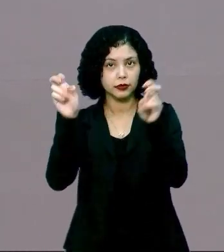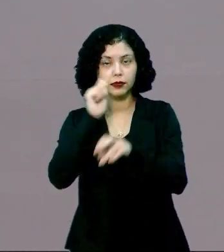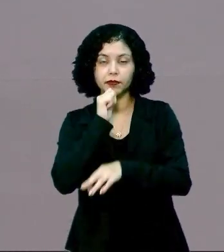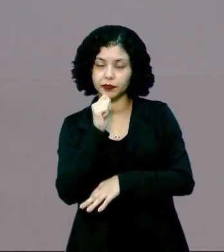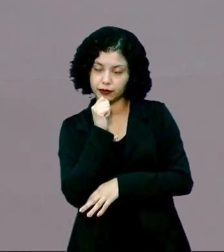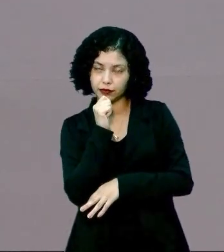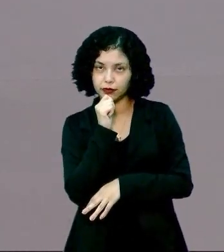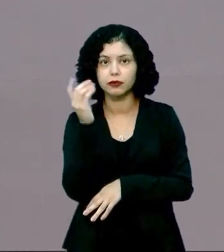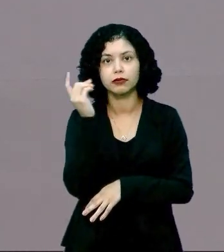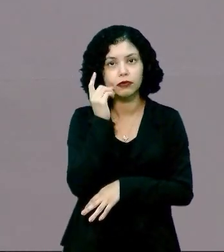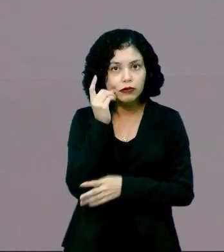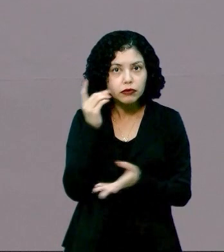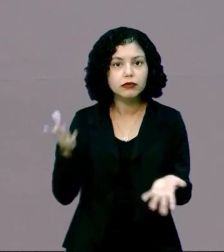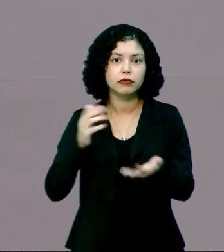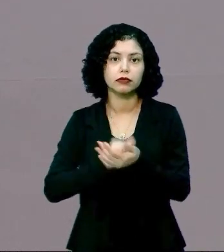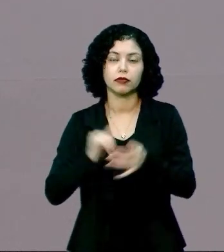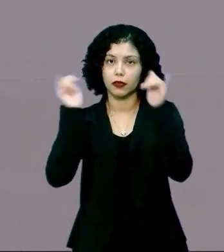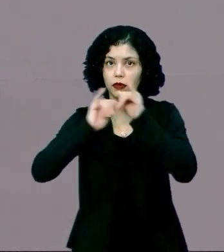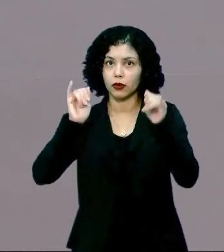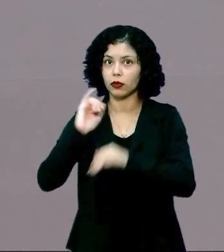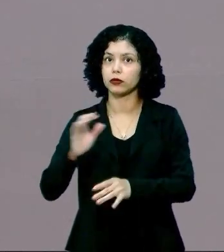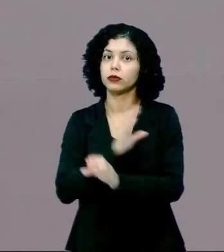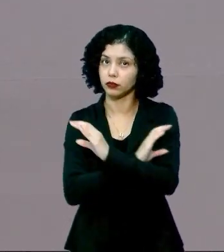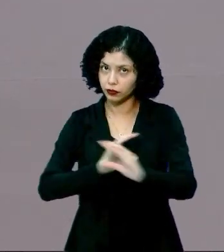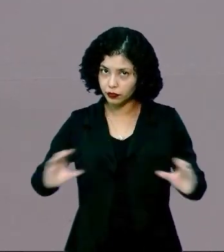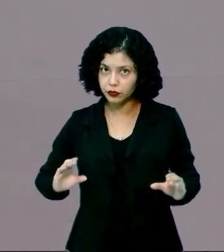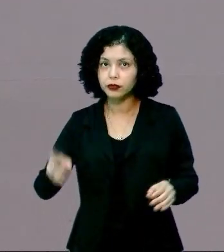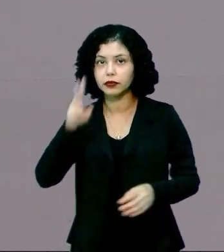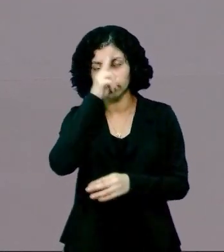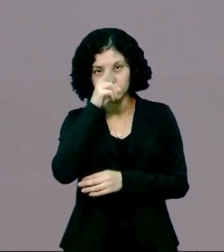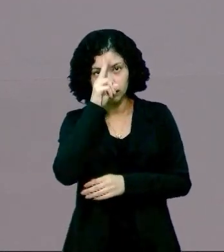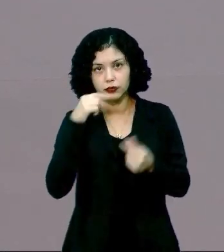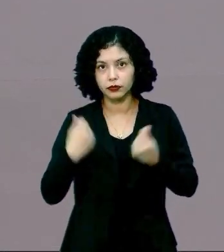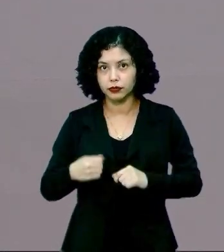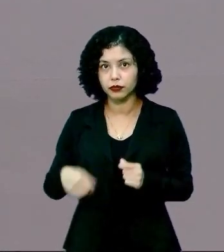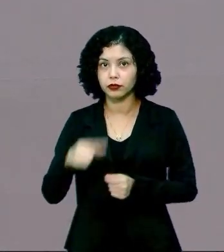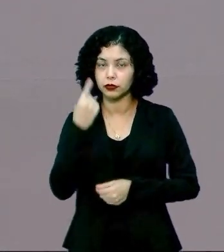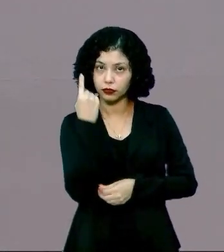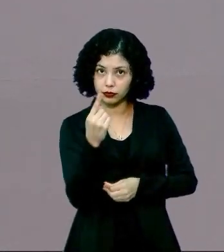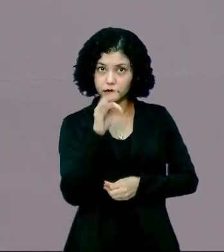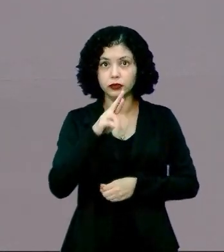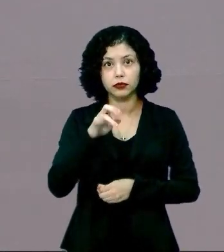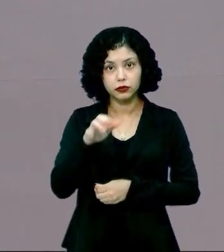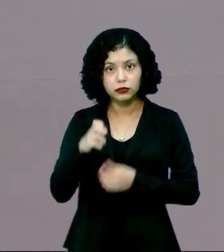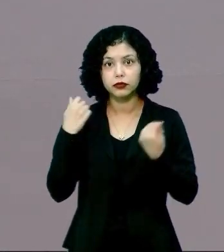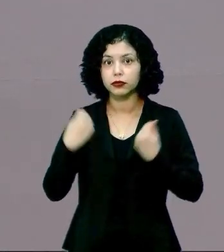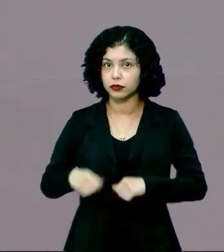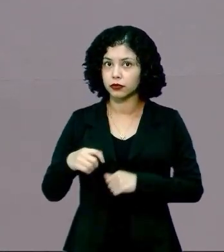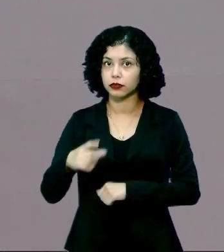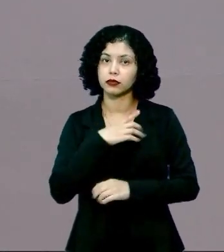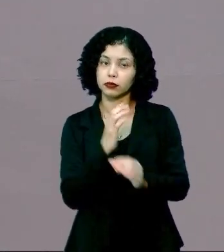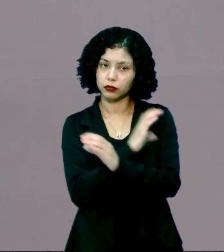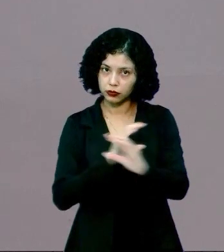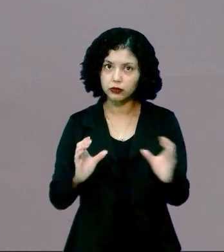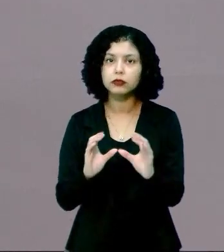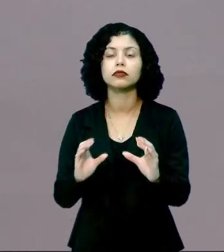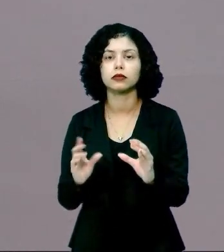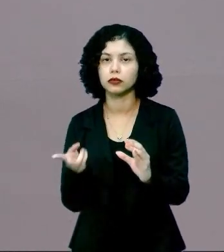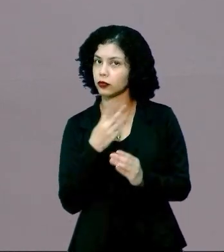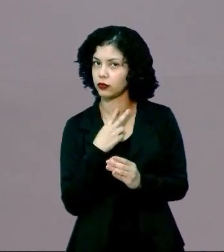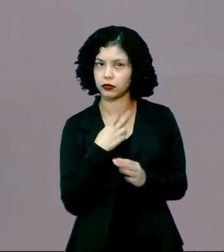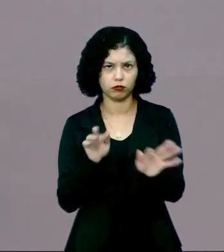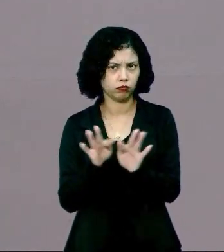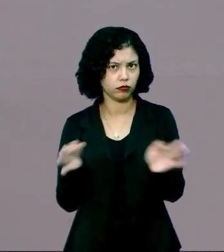dia a dia, mais informações confiáveis. Lembrando que tem que ter uma fonte, eu preciso ter uma fonte confiável. Eu não